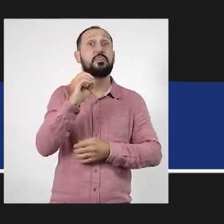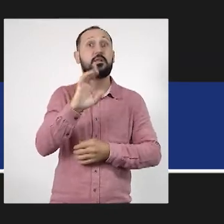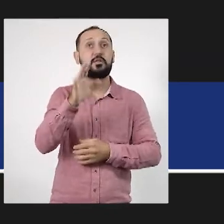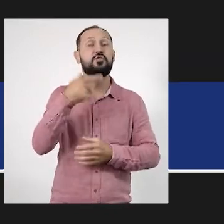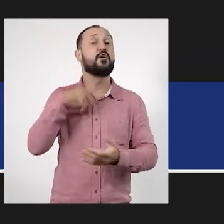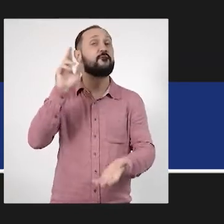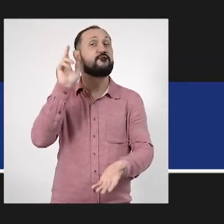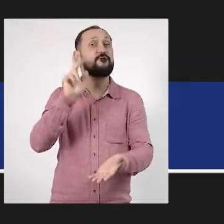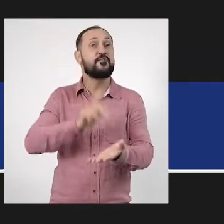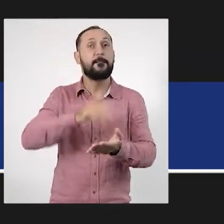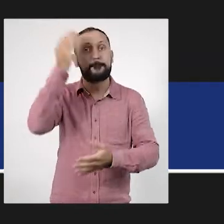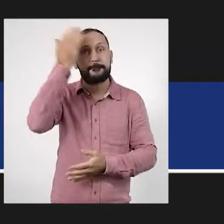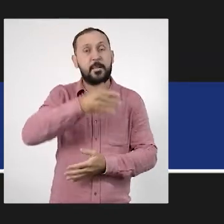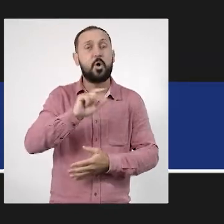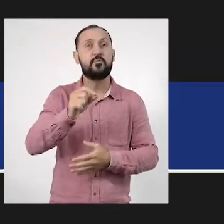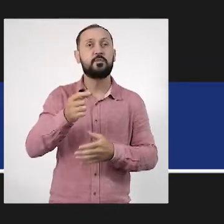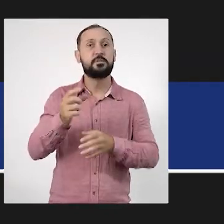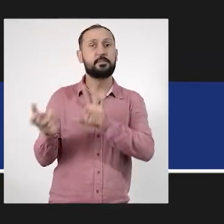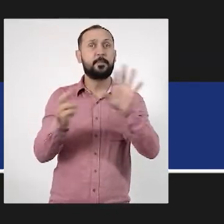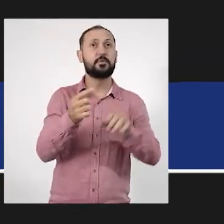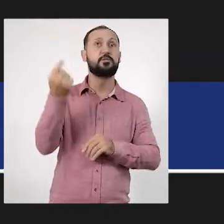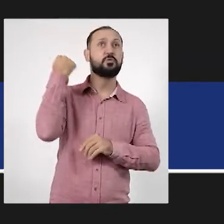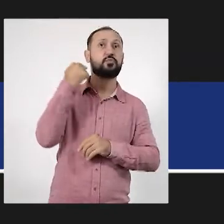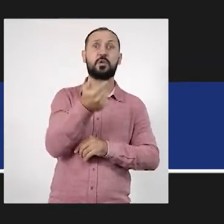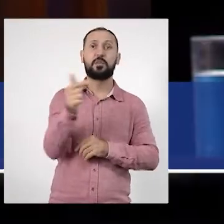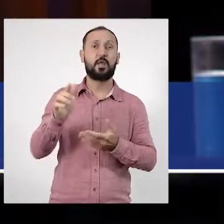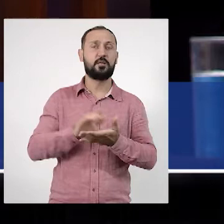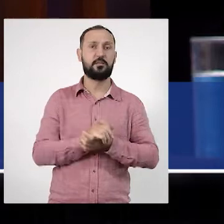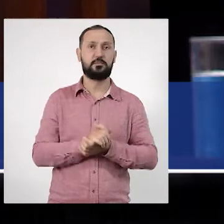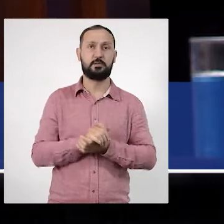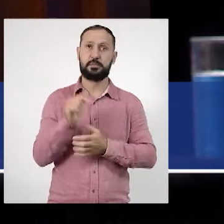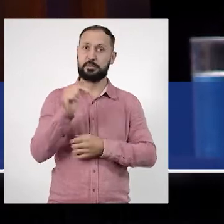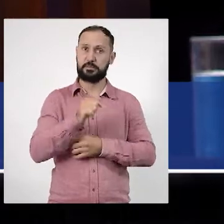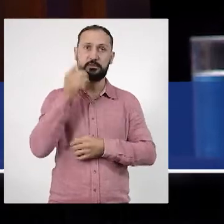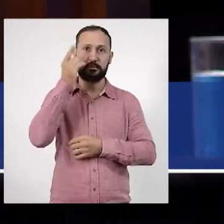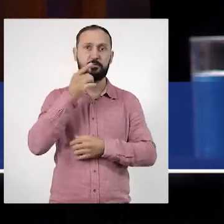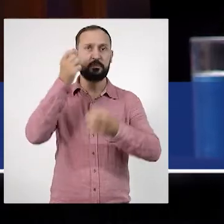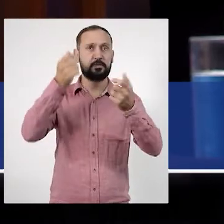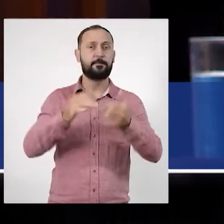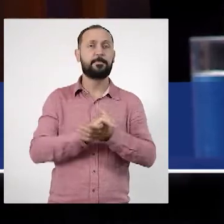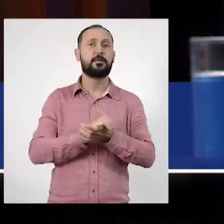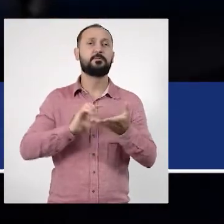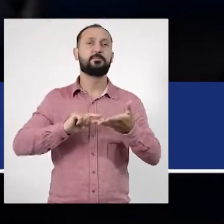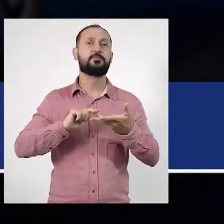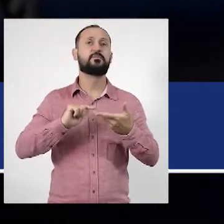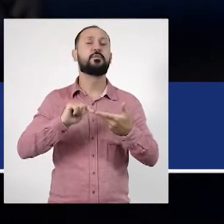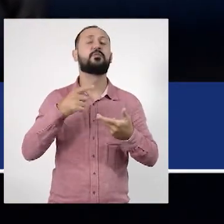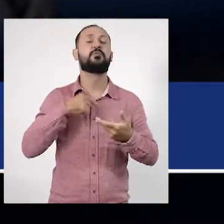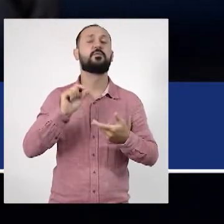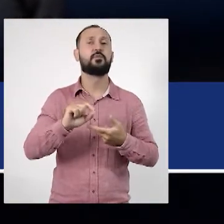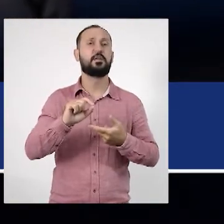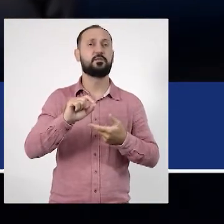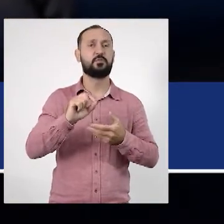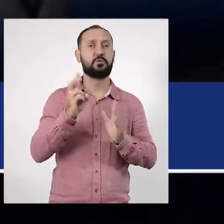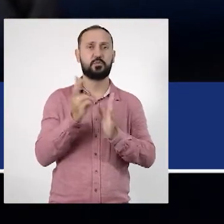casos confirmados, até semana passada não tinha nenhum caso. Segundo o parlamentar, diversas lideranças indígenas já temem um